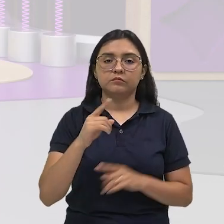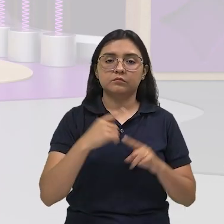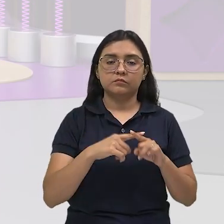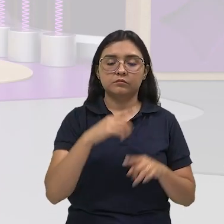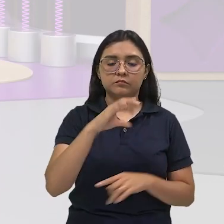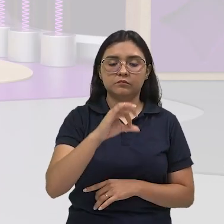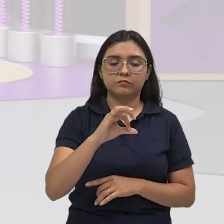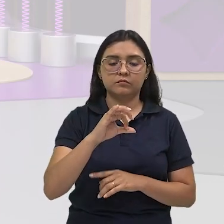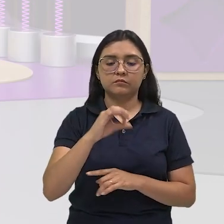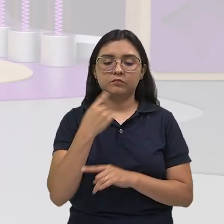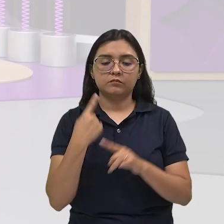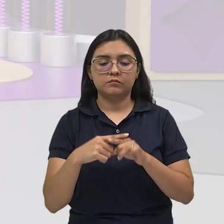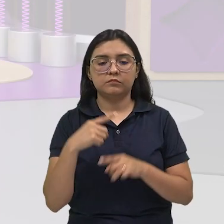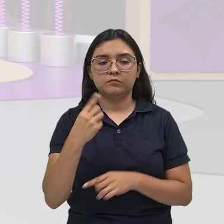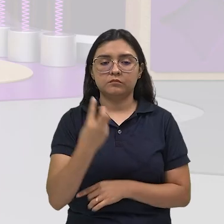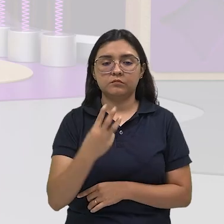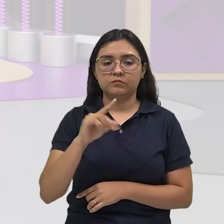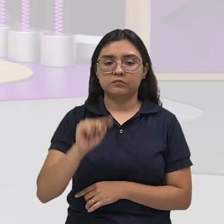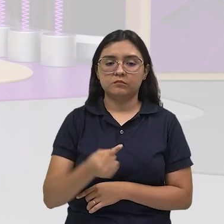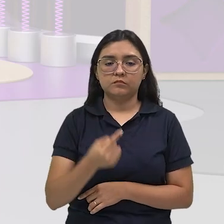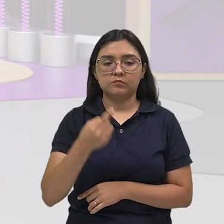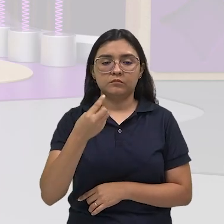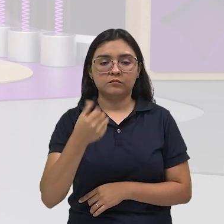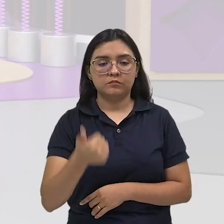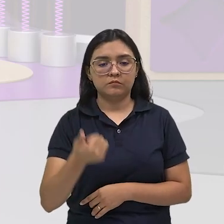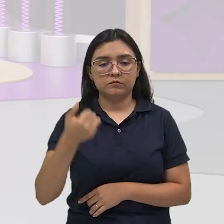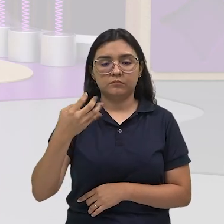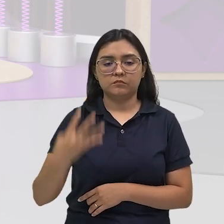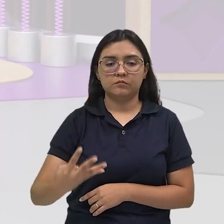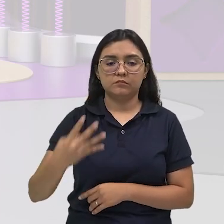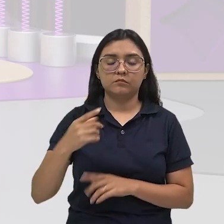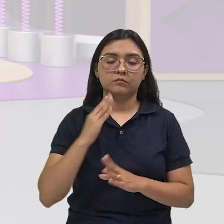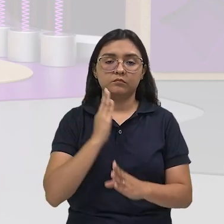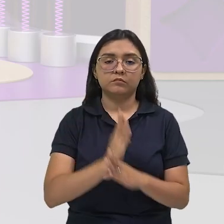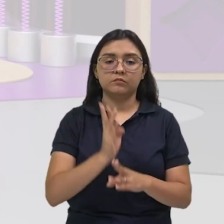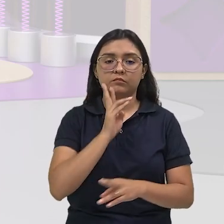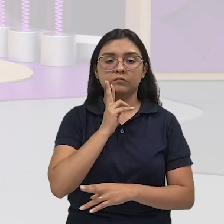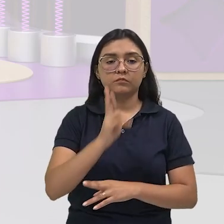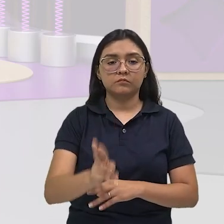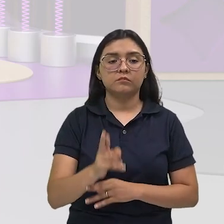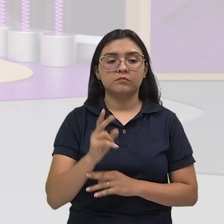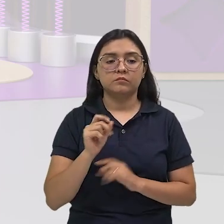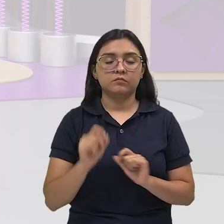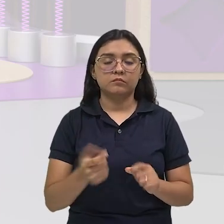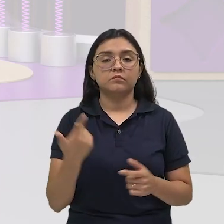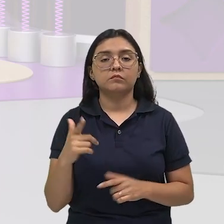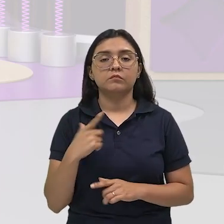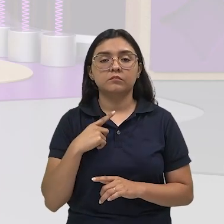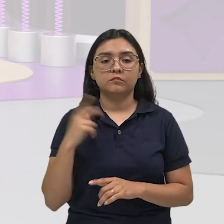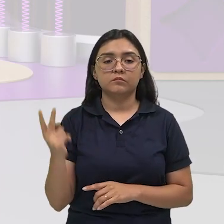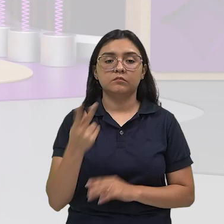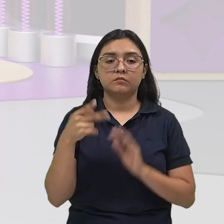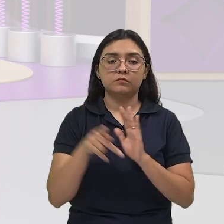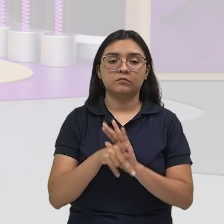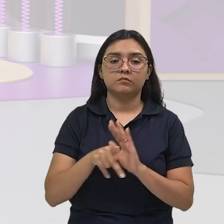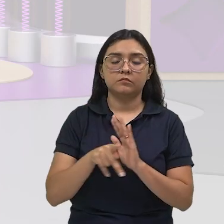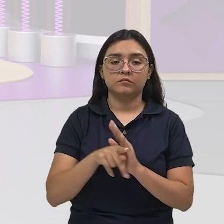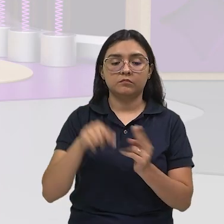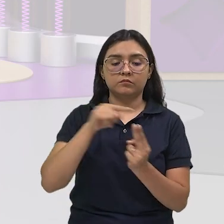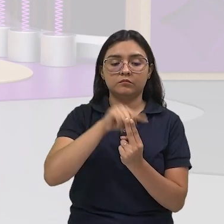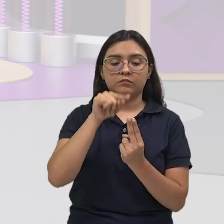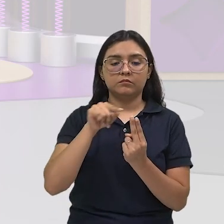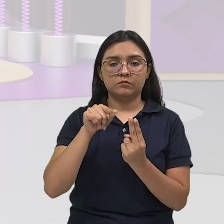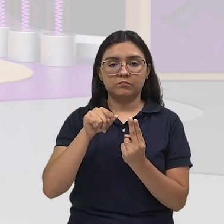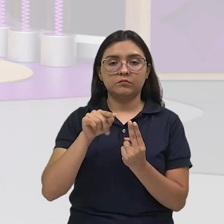3,14. E aí você chegaria num resultado sem o valor do π, né? Sem a letra